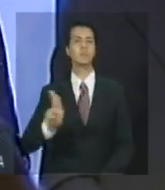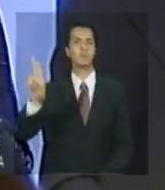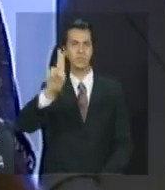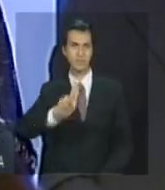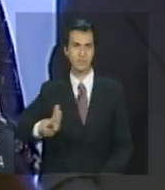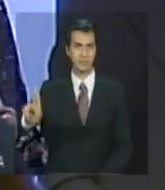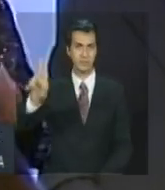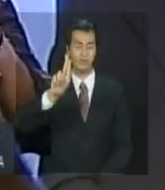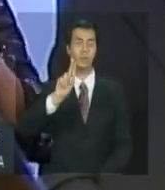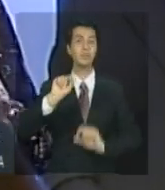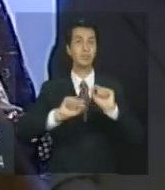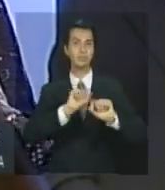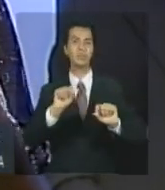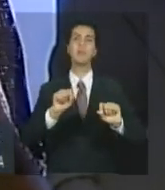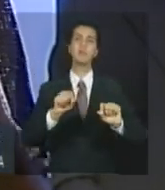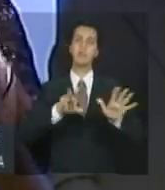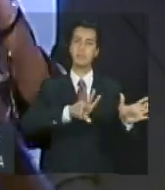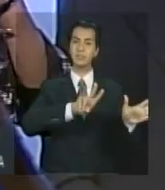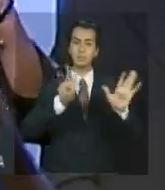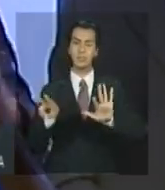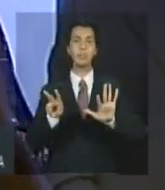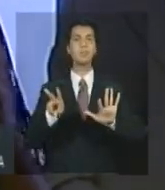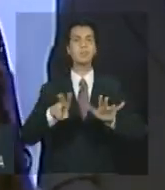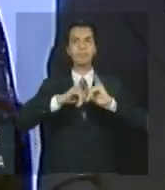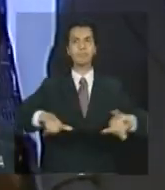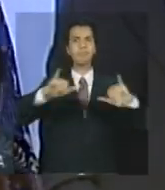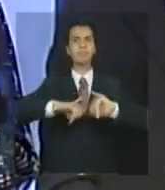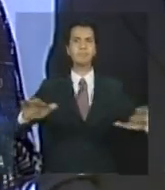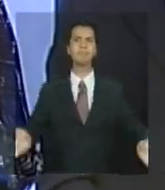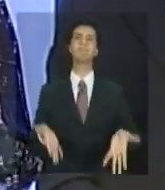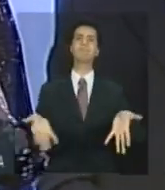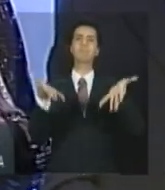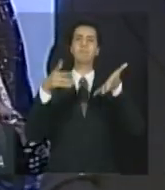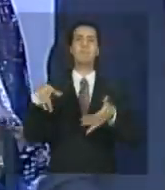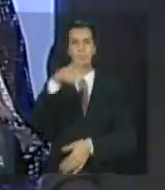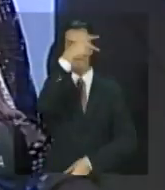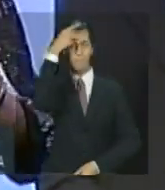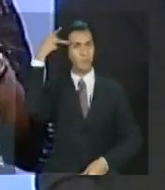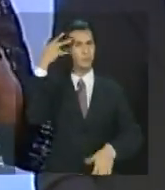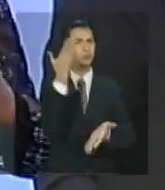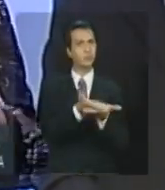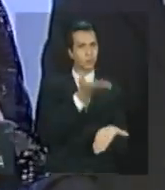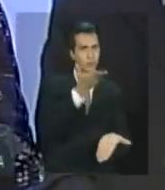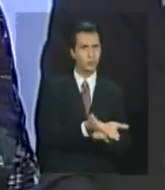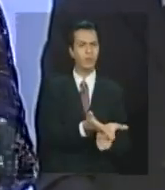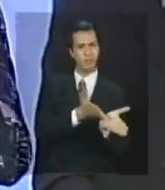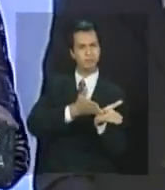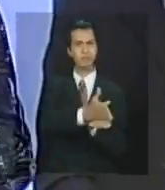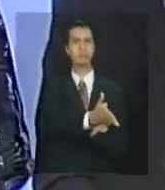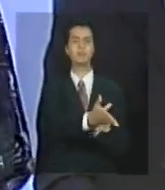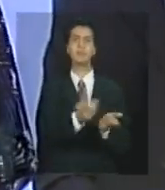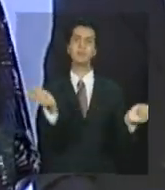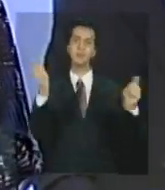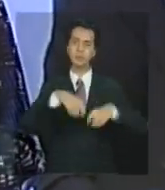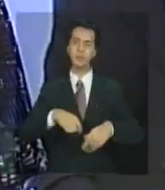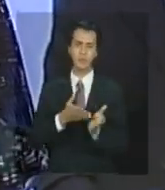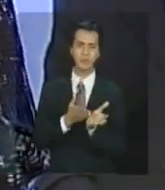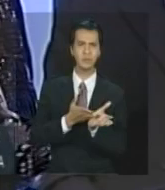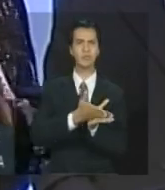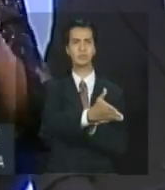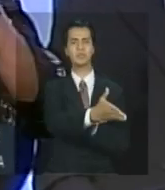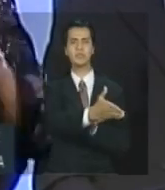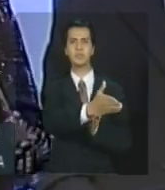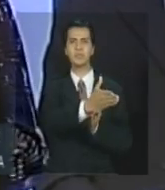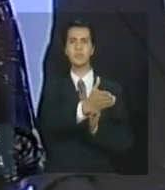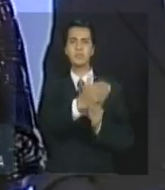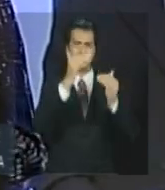incentiva as pessoas a se capacitar, a escolher uma trajetória